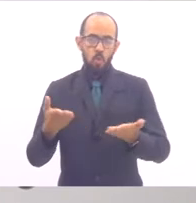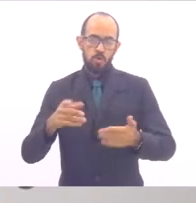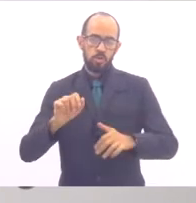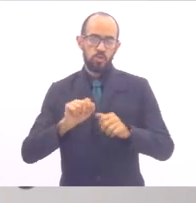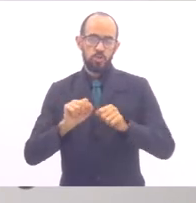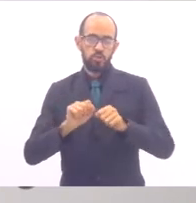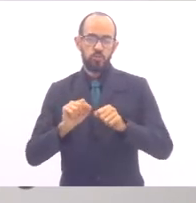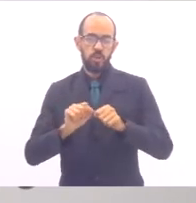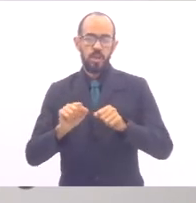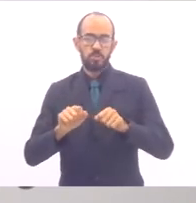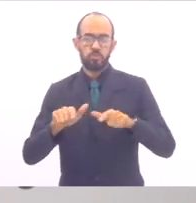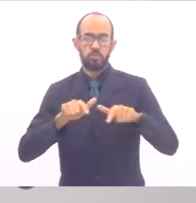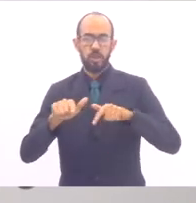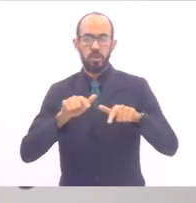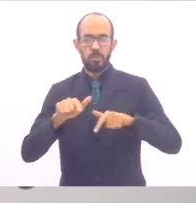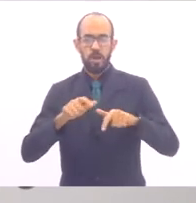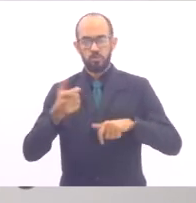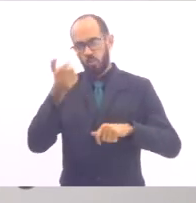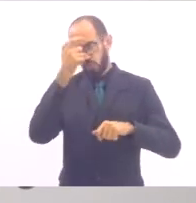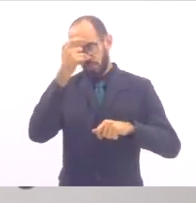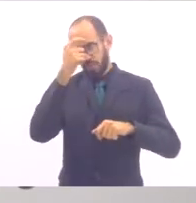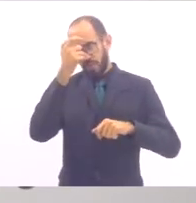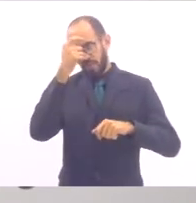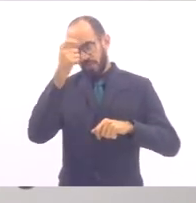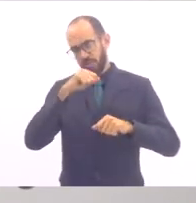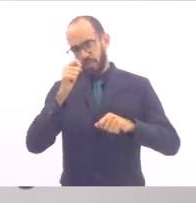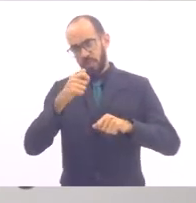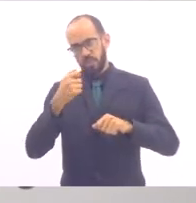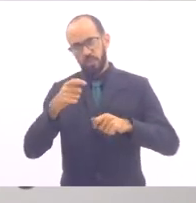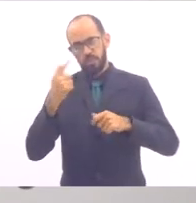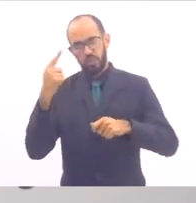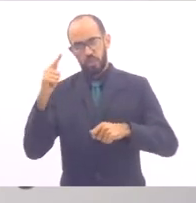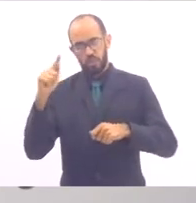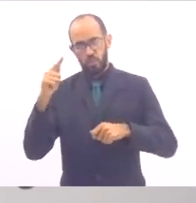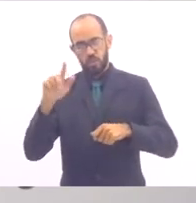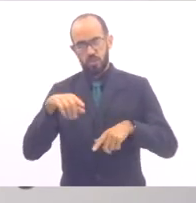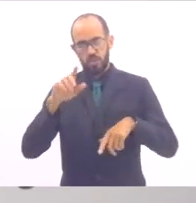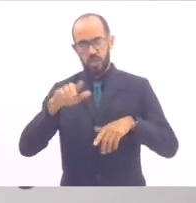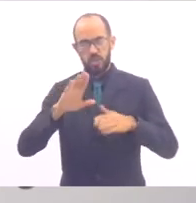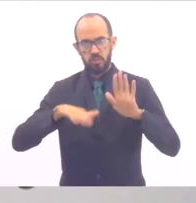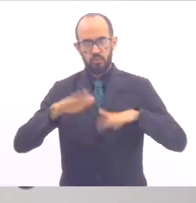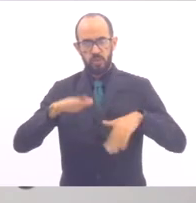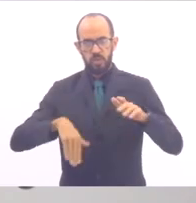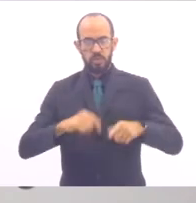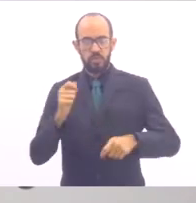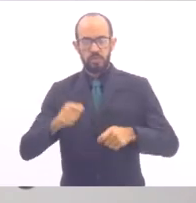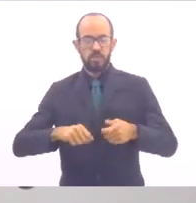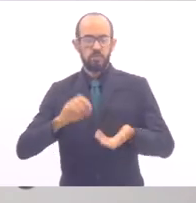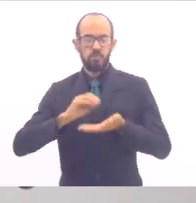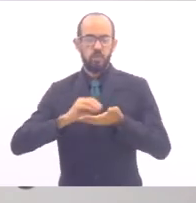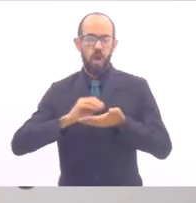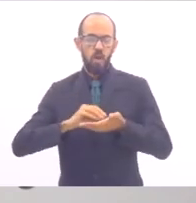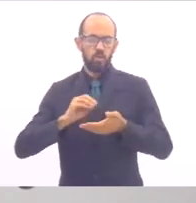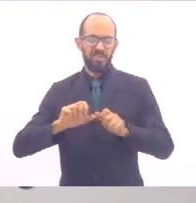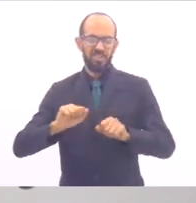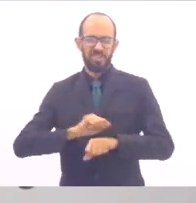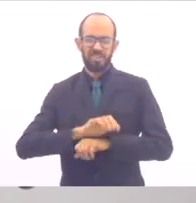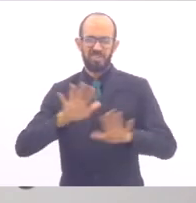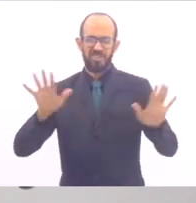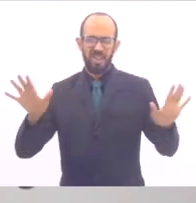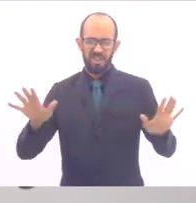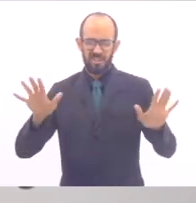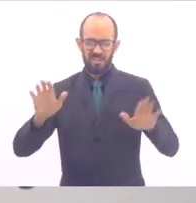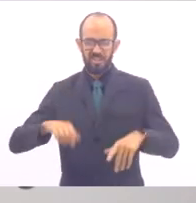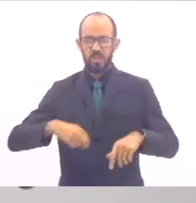muito de sensibilização e conscientização desses gestores. Falta, às vezes, entendimento, esclarecimento